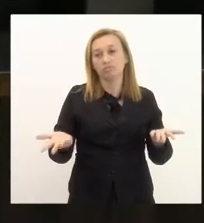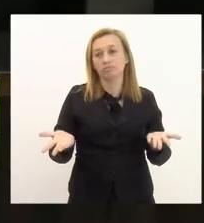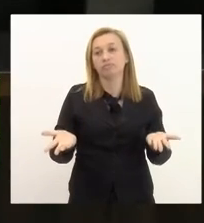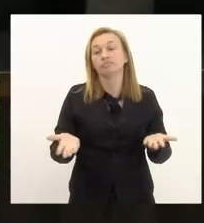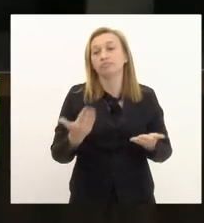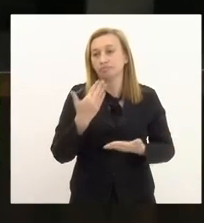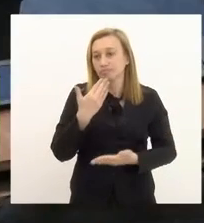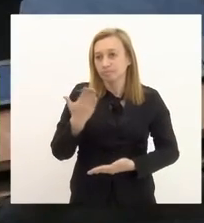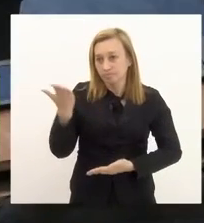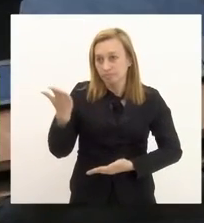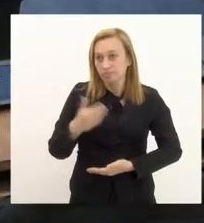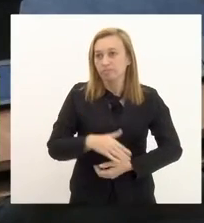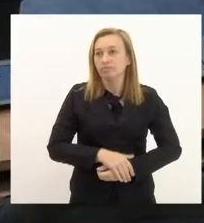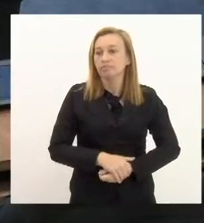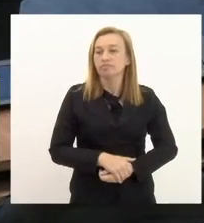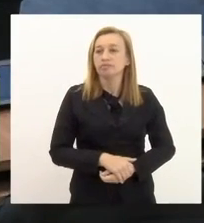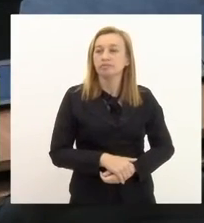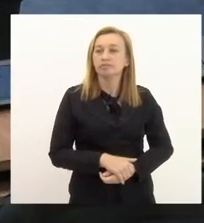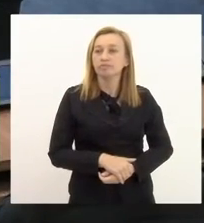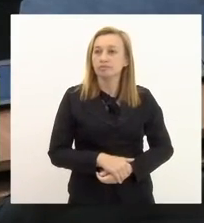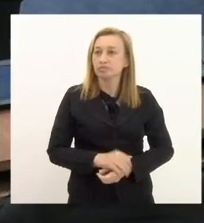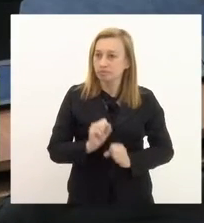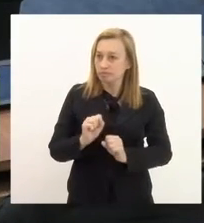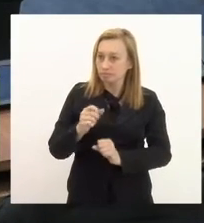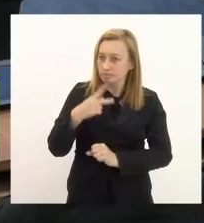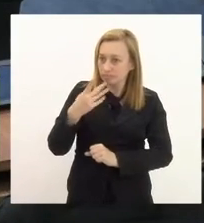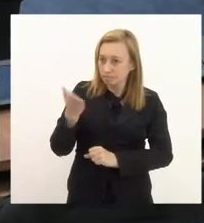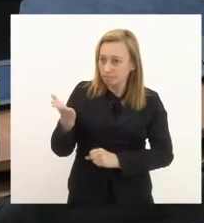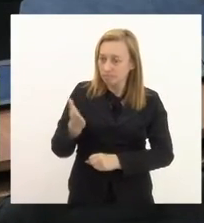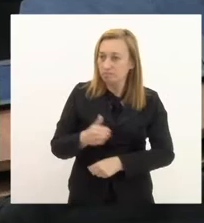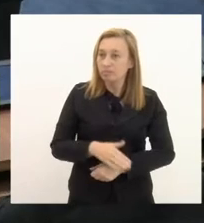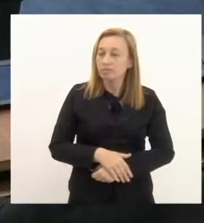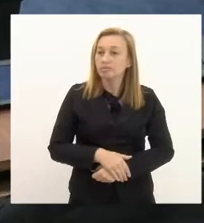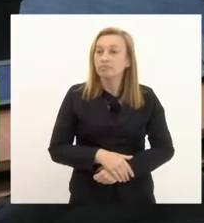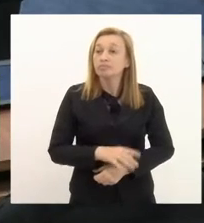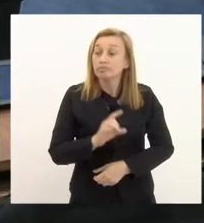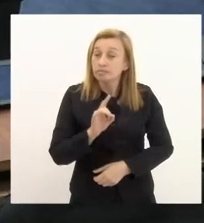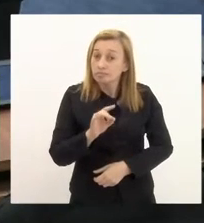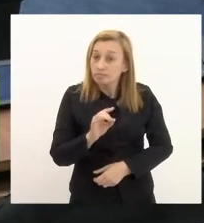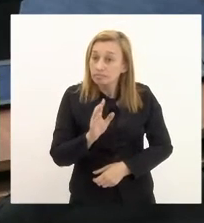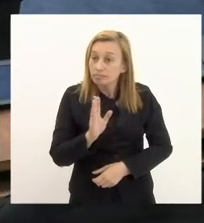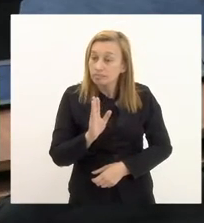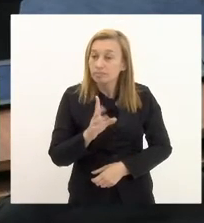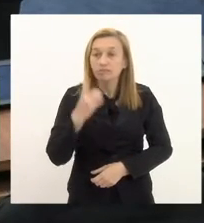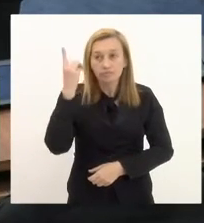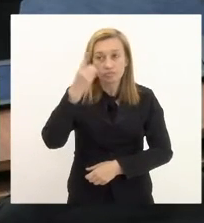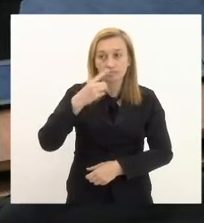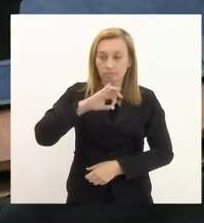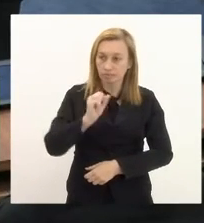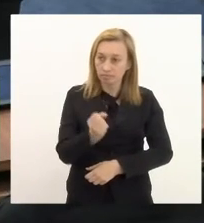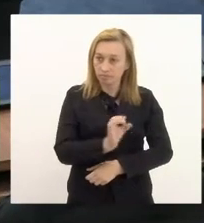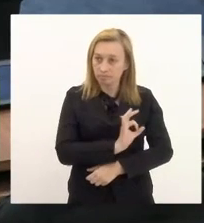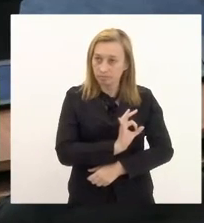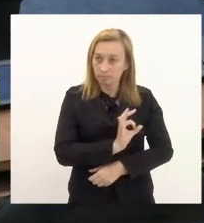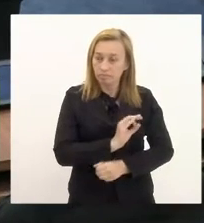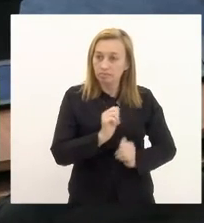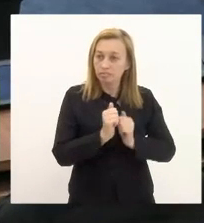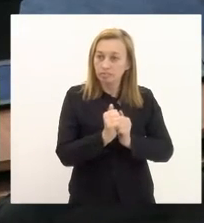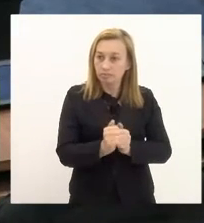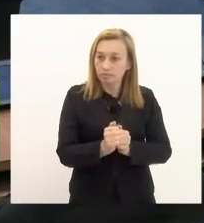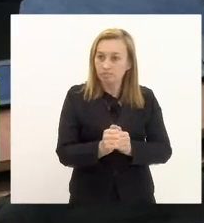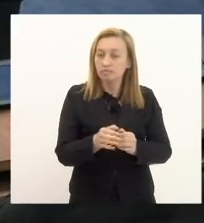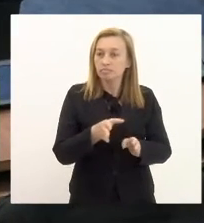por favor e por favor vou abrir apenas Peça já era deputada Martha Rocha Seguindo aqui a